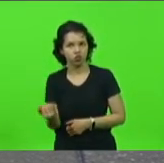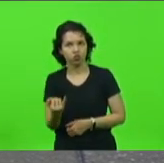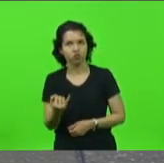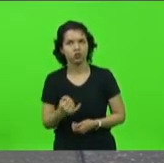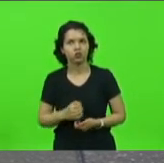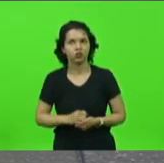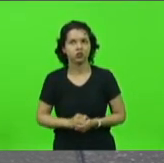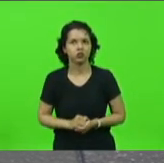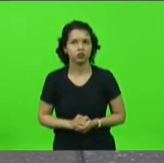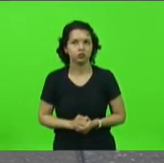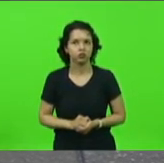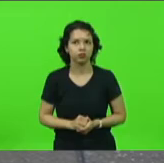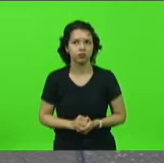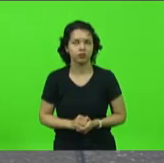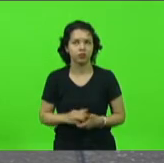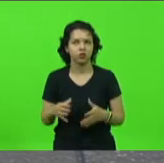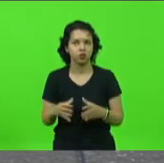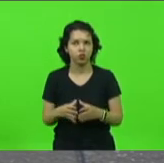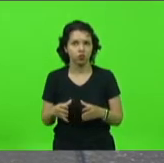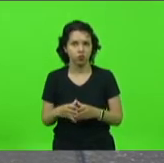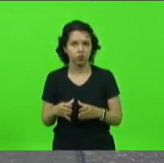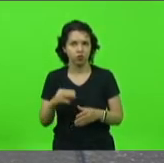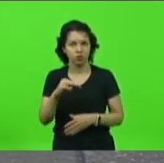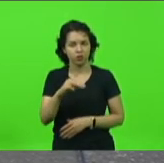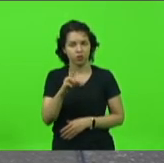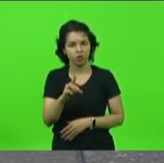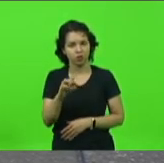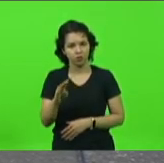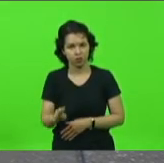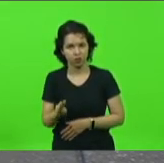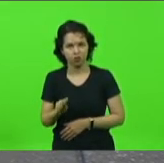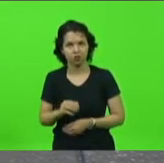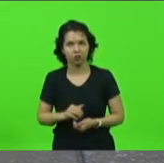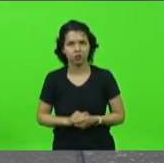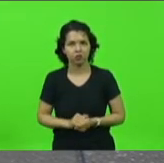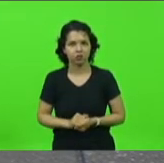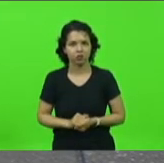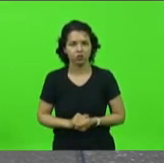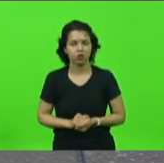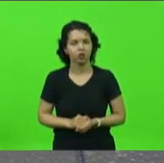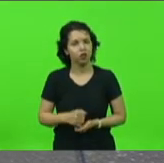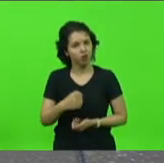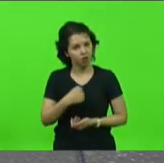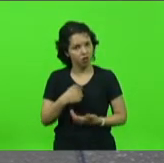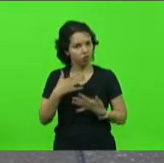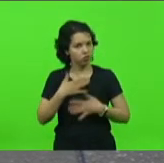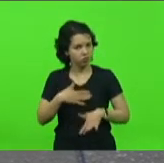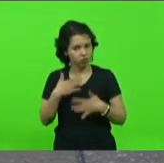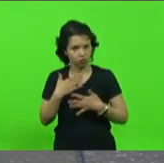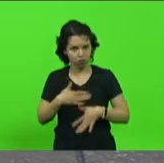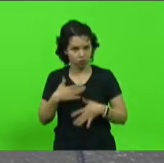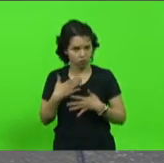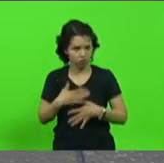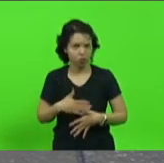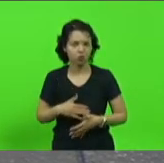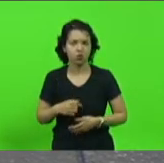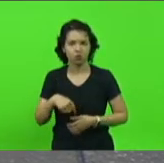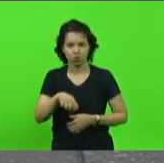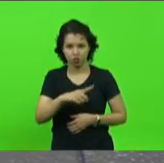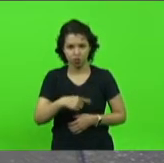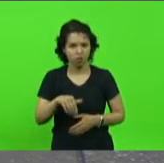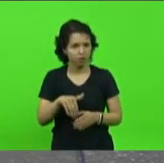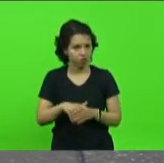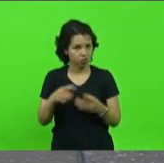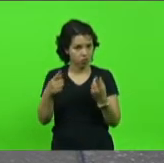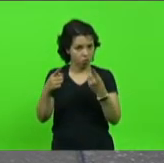pela bancada do MDB. Então, eu estou muito, muito tranquilo. Nós não estamos, deputado Silva, votando